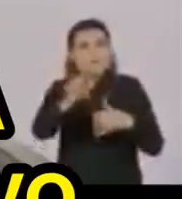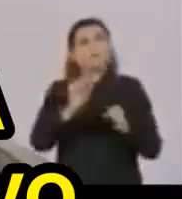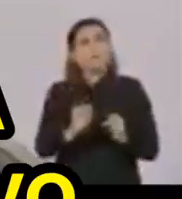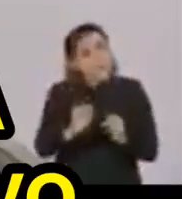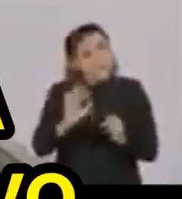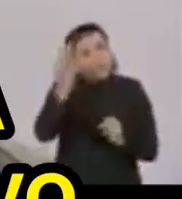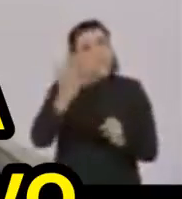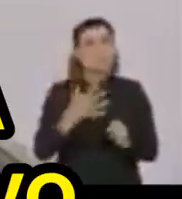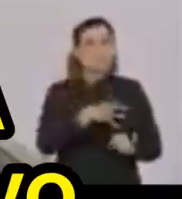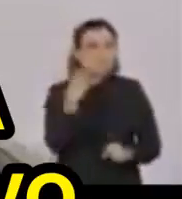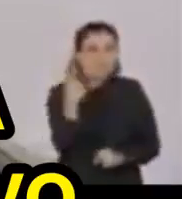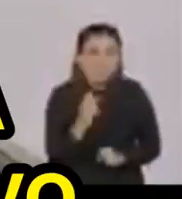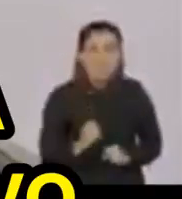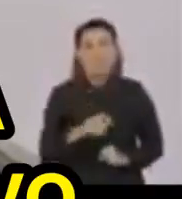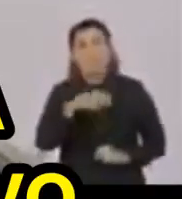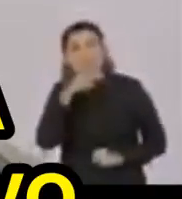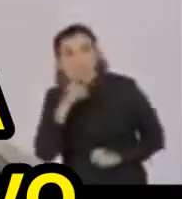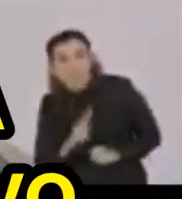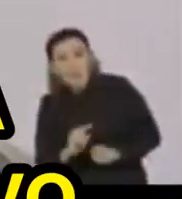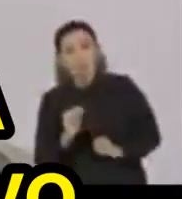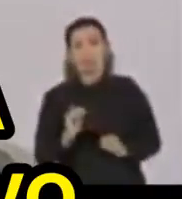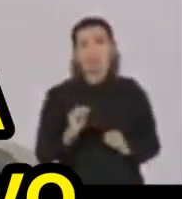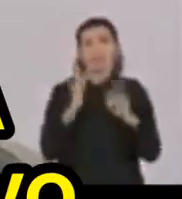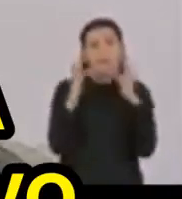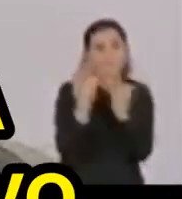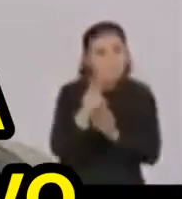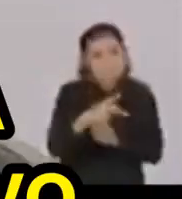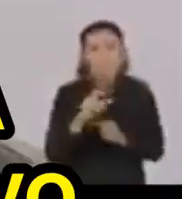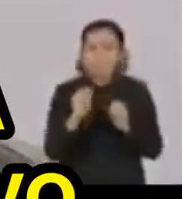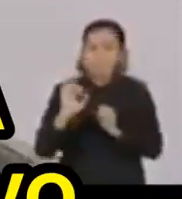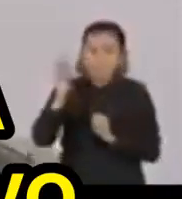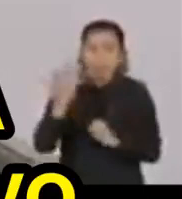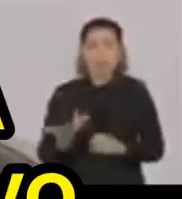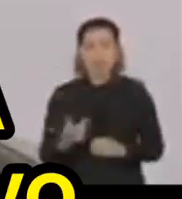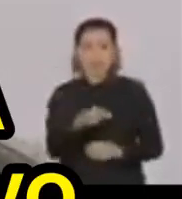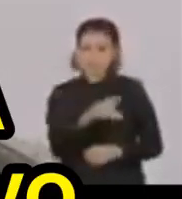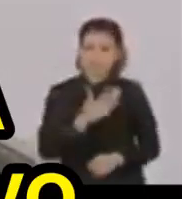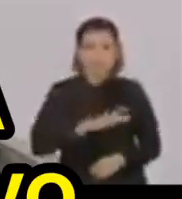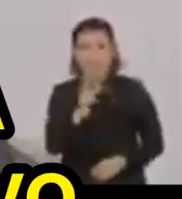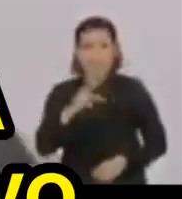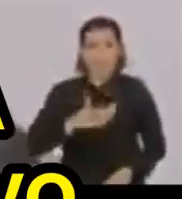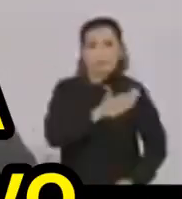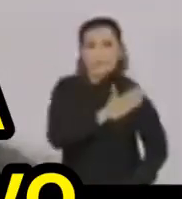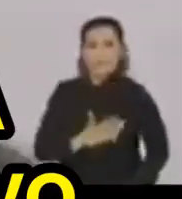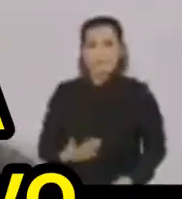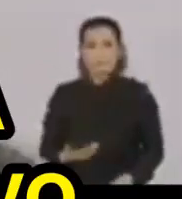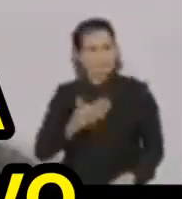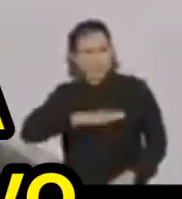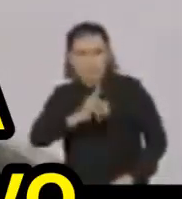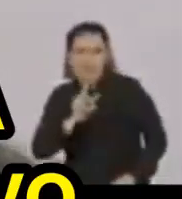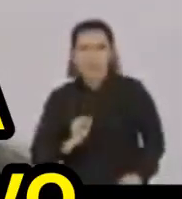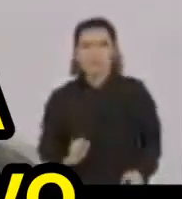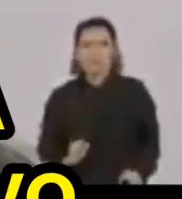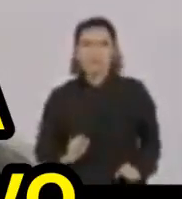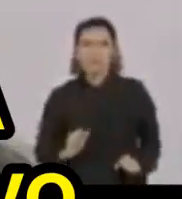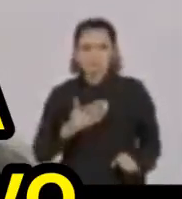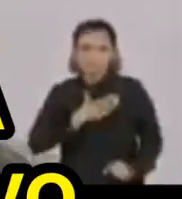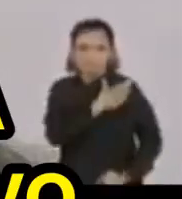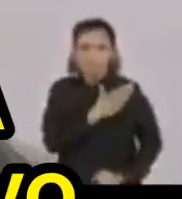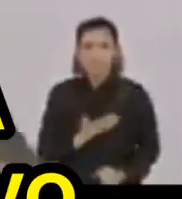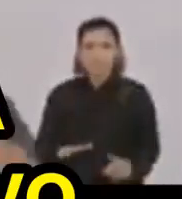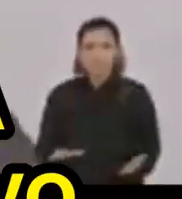pode acontecer com uma filha, com uma neta, com uma sobrinha. E ele não vai gostar que falem dessa maneira